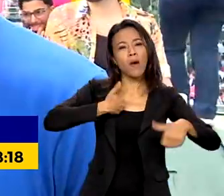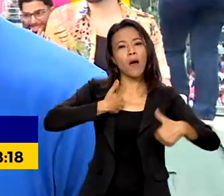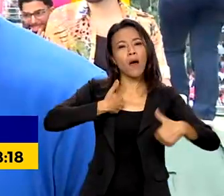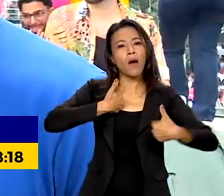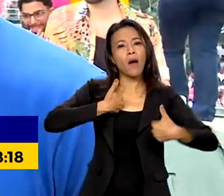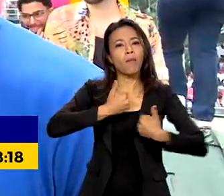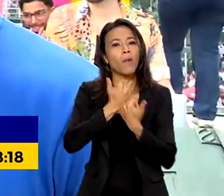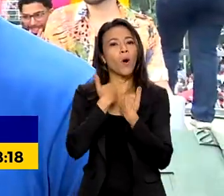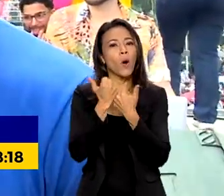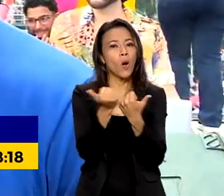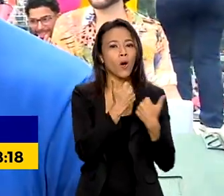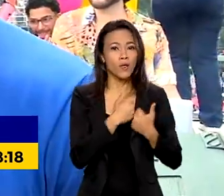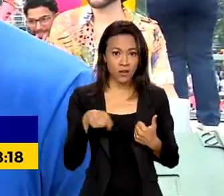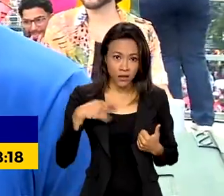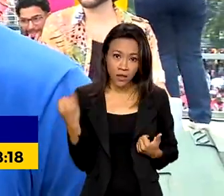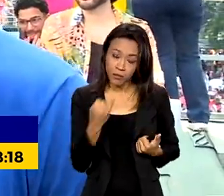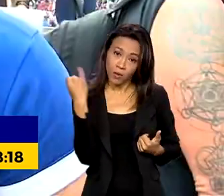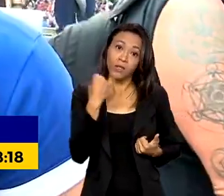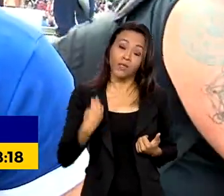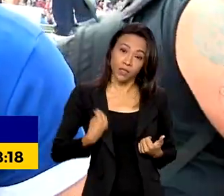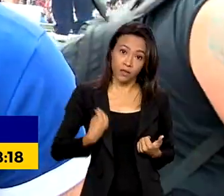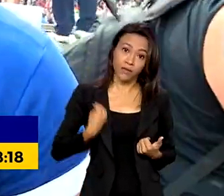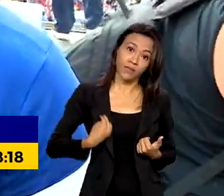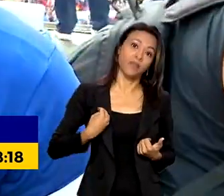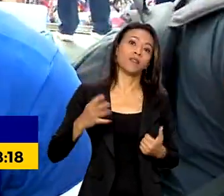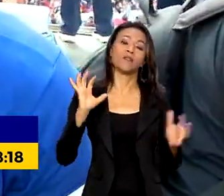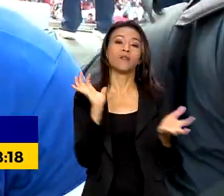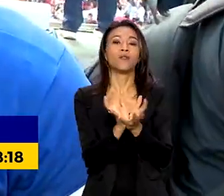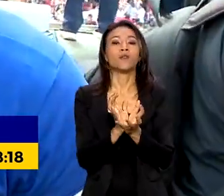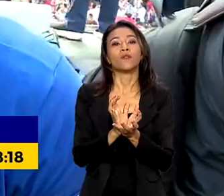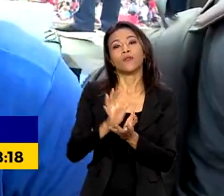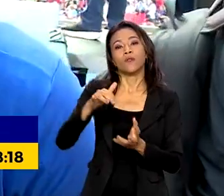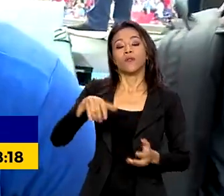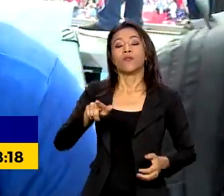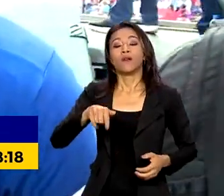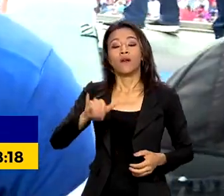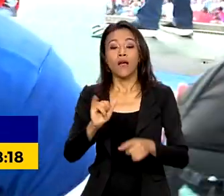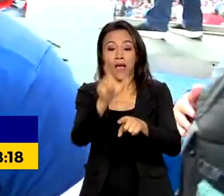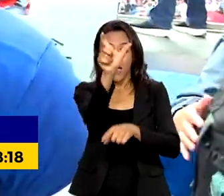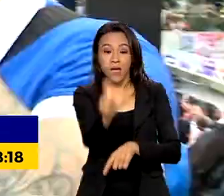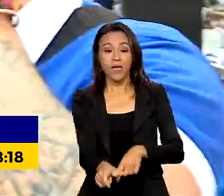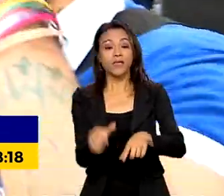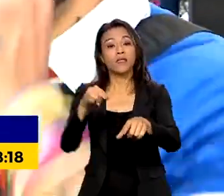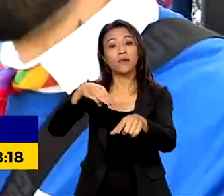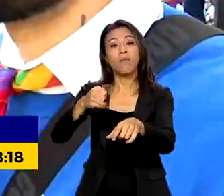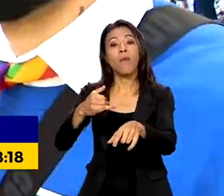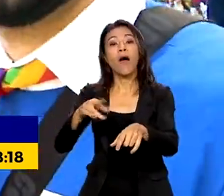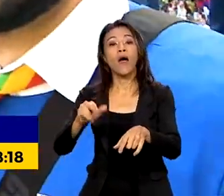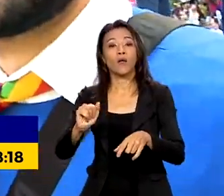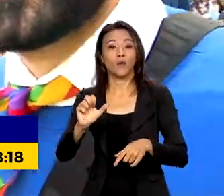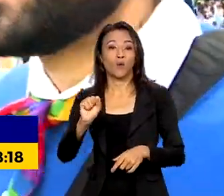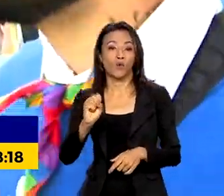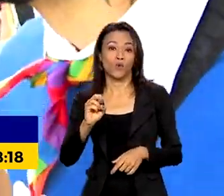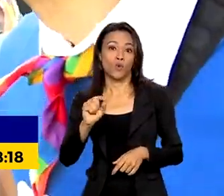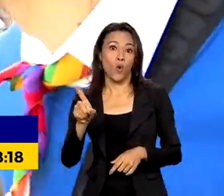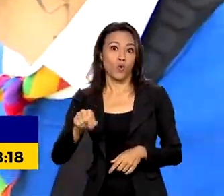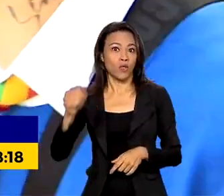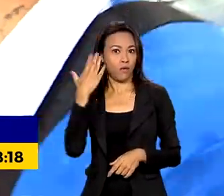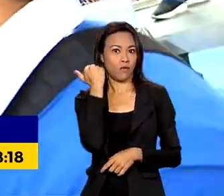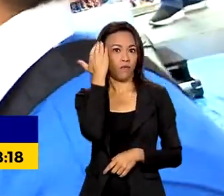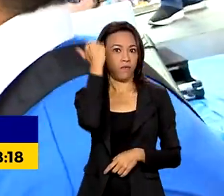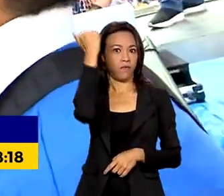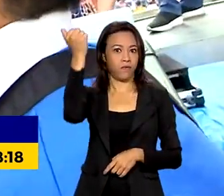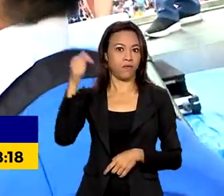é importante na vida de um LGBT. Mauro Souza, filho de Maurício de Souza e influenciador de destaque nas